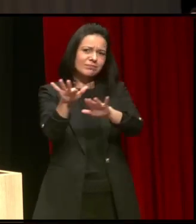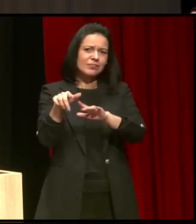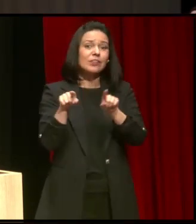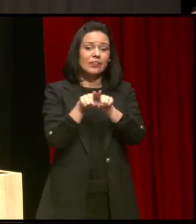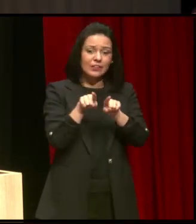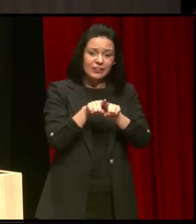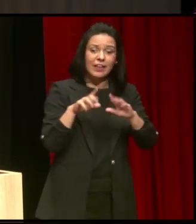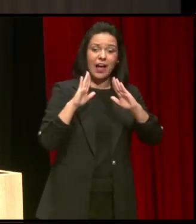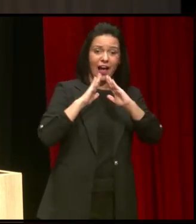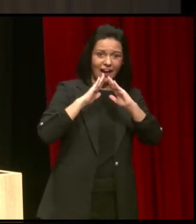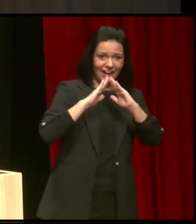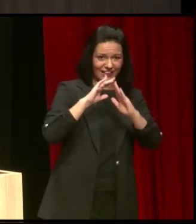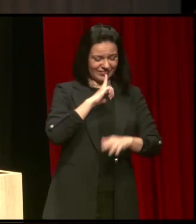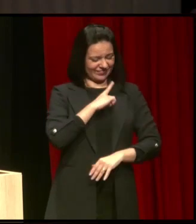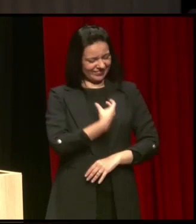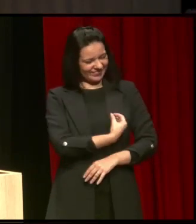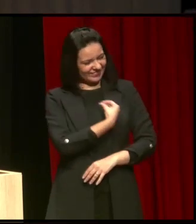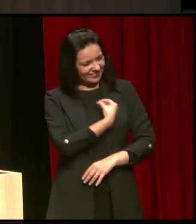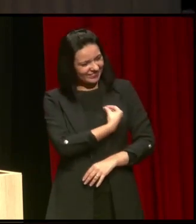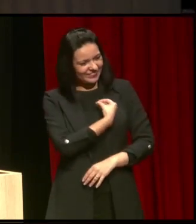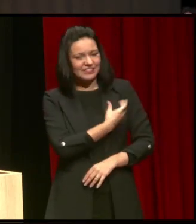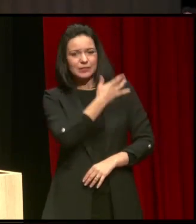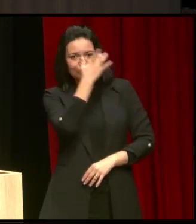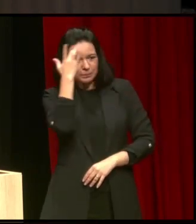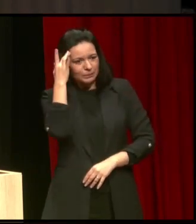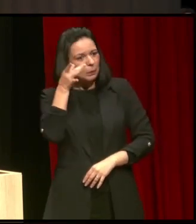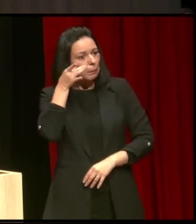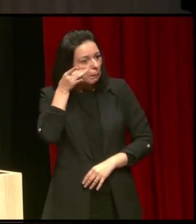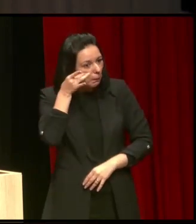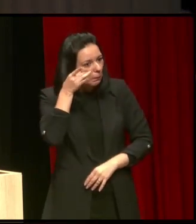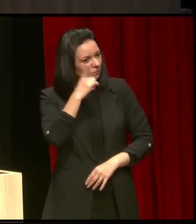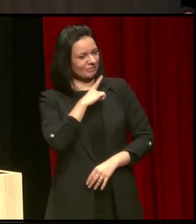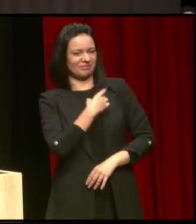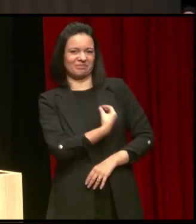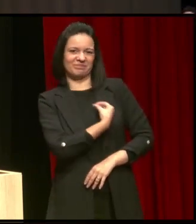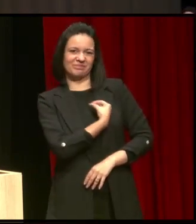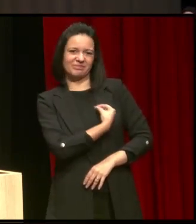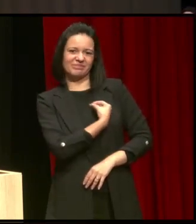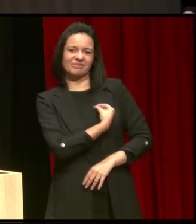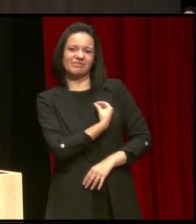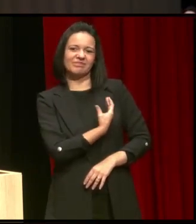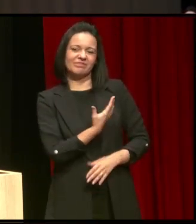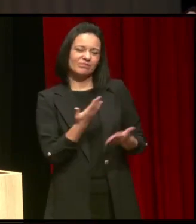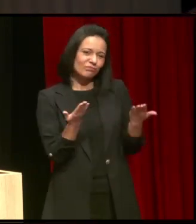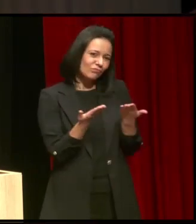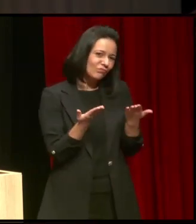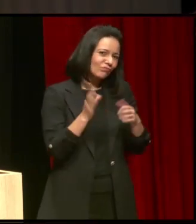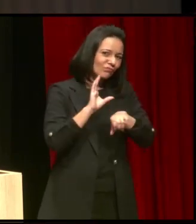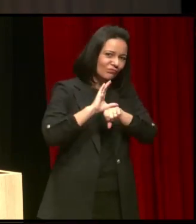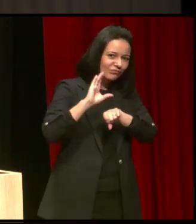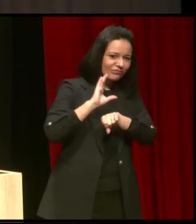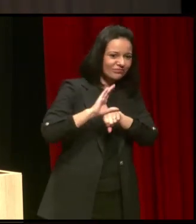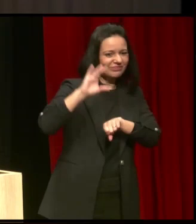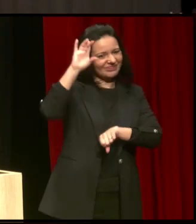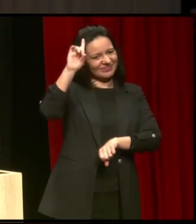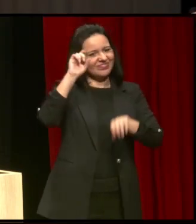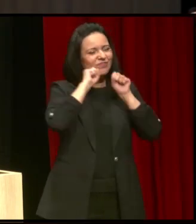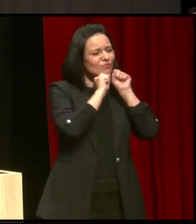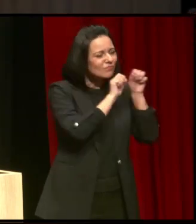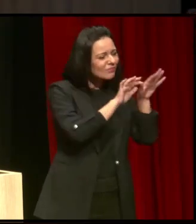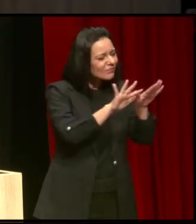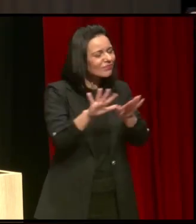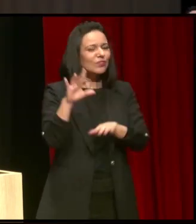lá assistindo, ou que estão aqui ao vivo participando, que Deus nos dê 2 dias muito abençoados aqui.